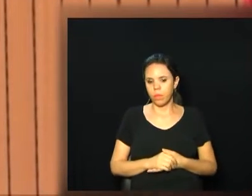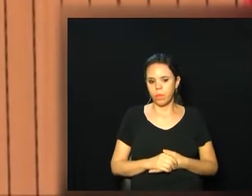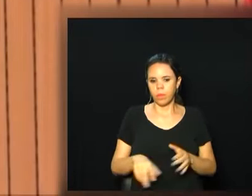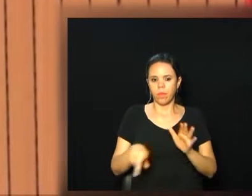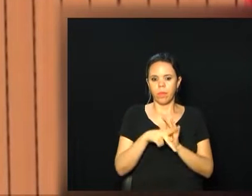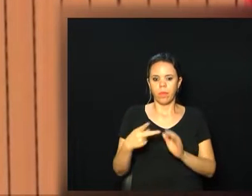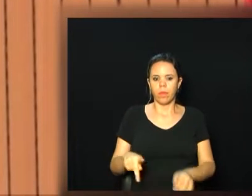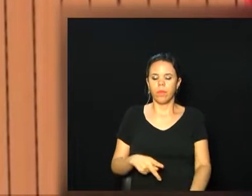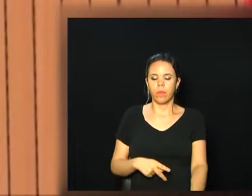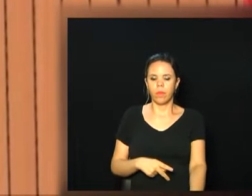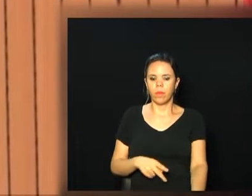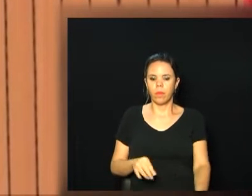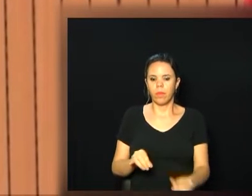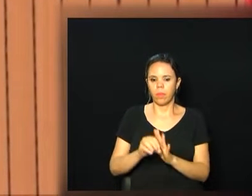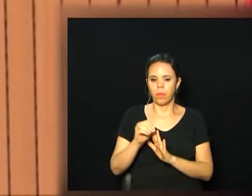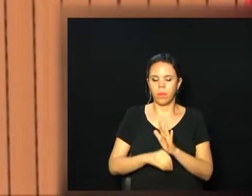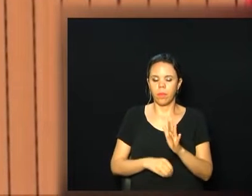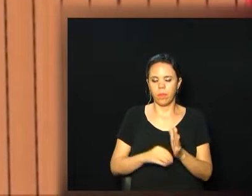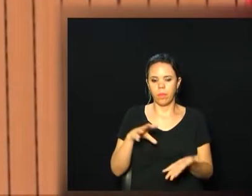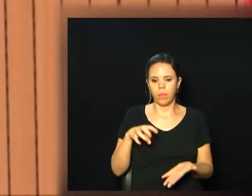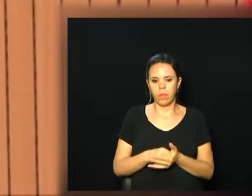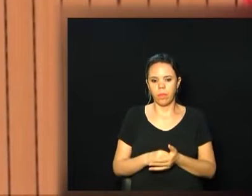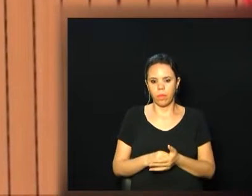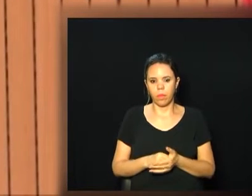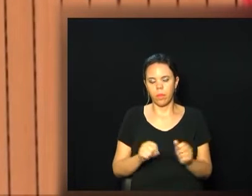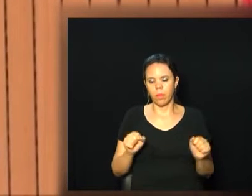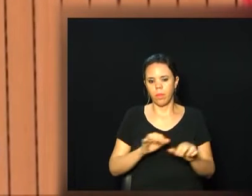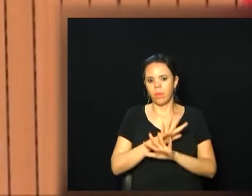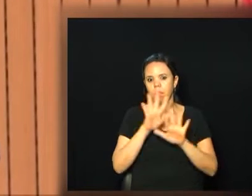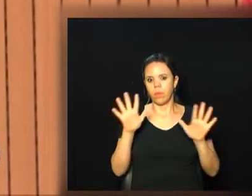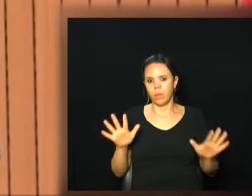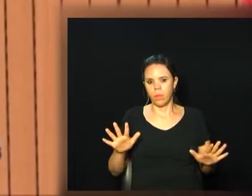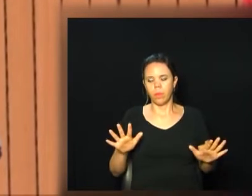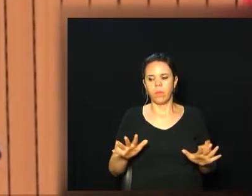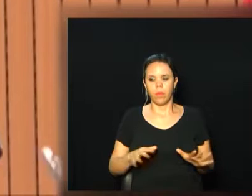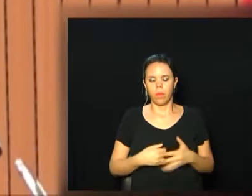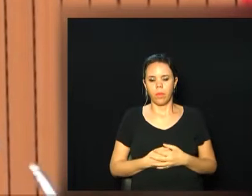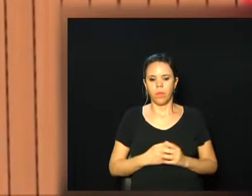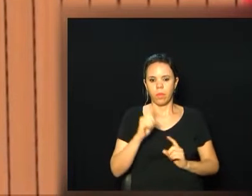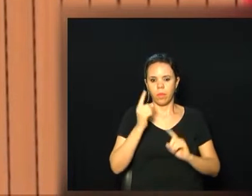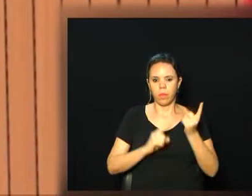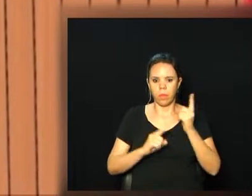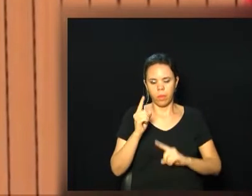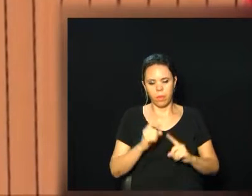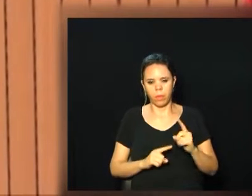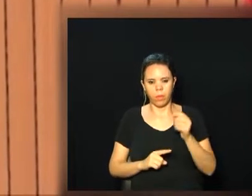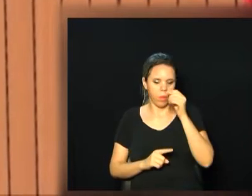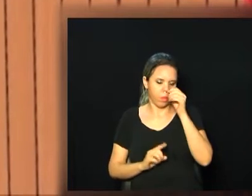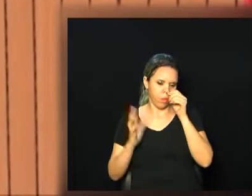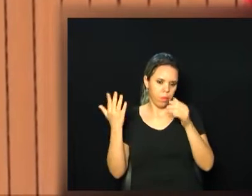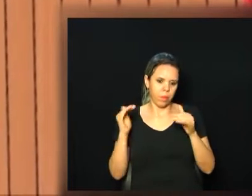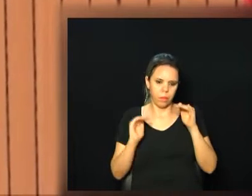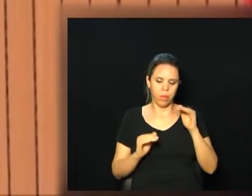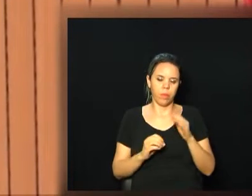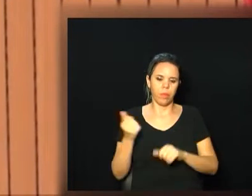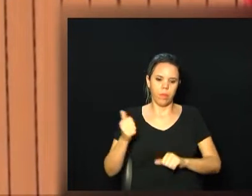próprio edital para esse credenciamento deixa muito claro que as atividades carnavalescas elas estão sujeitas